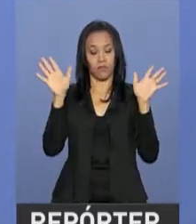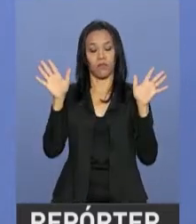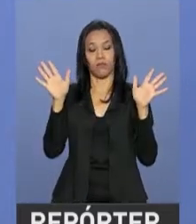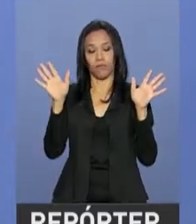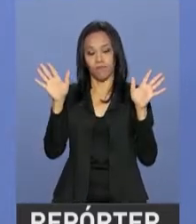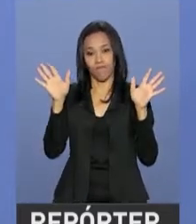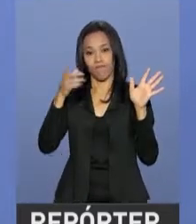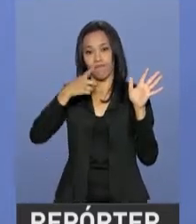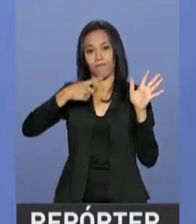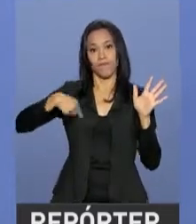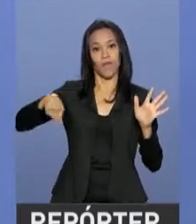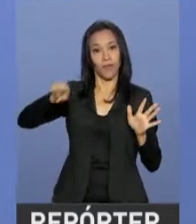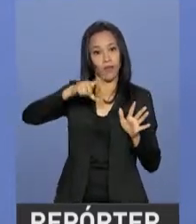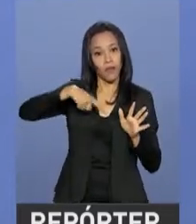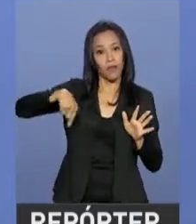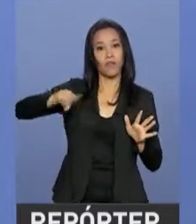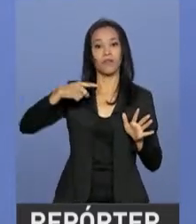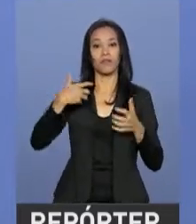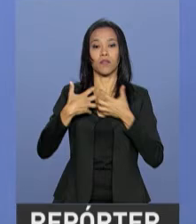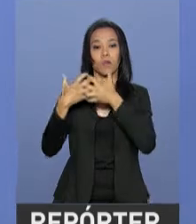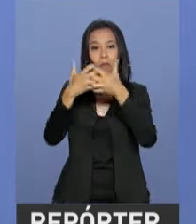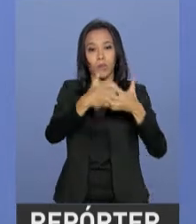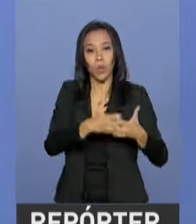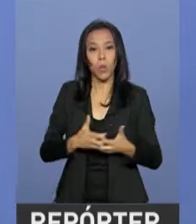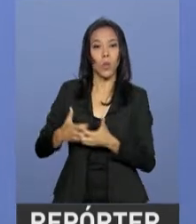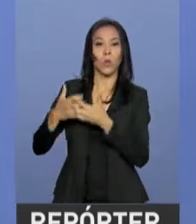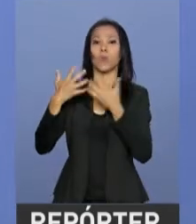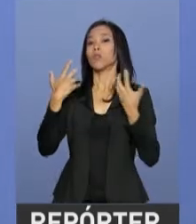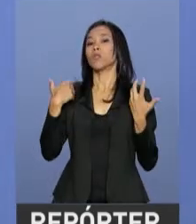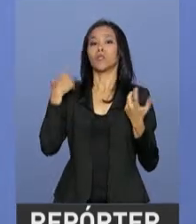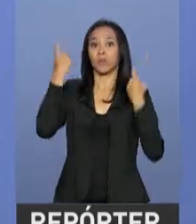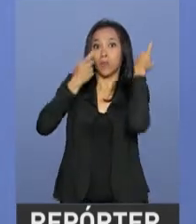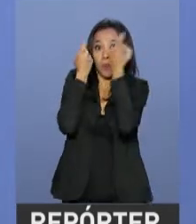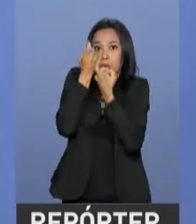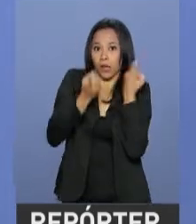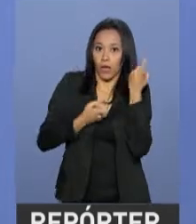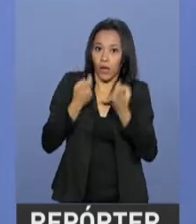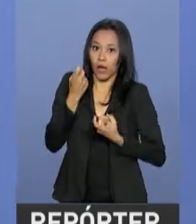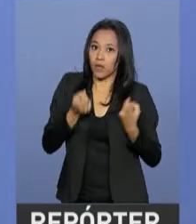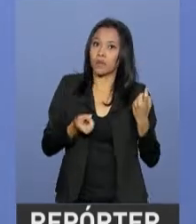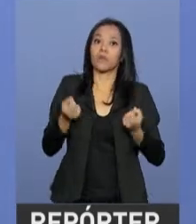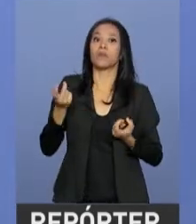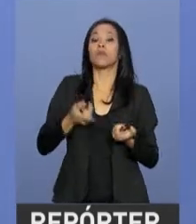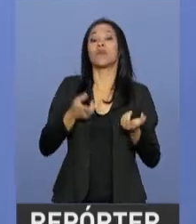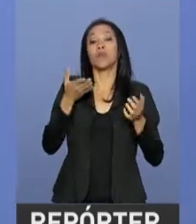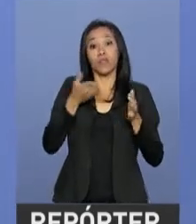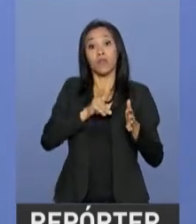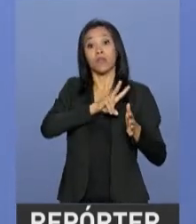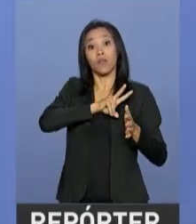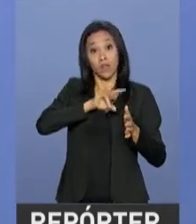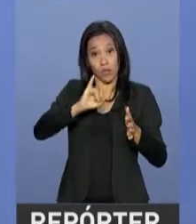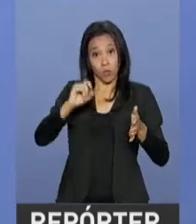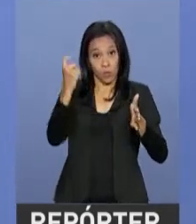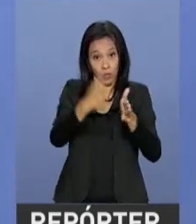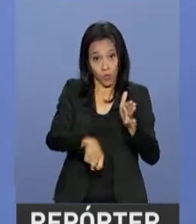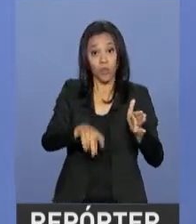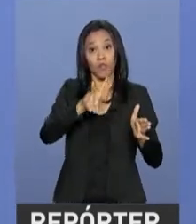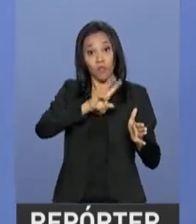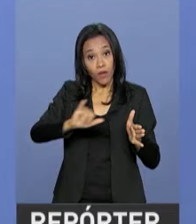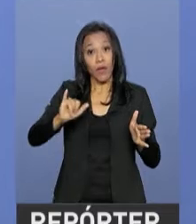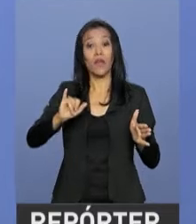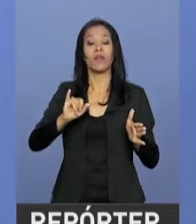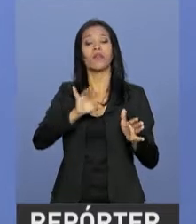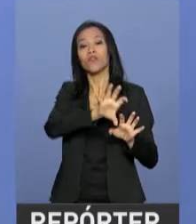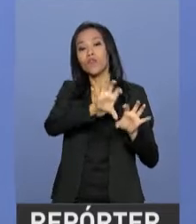aqueles que estão nas estradas aqueles que estão preocupados com essa questão que a remuneração vai atingir alguns setores mas não